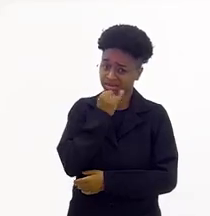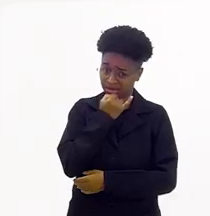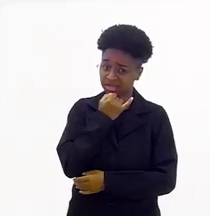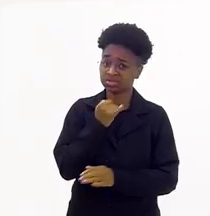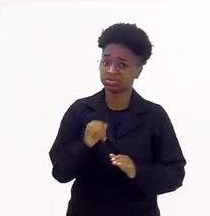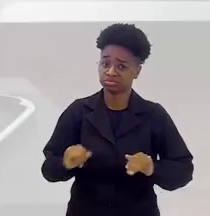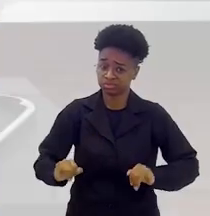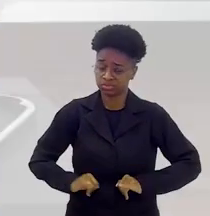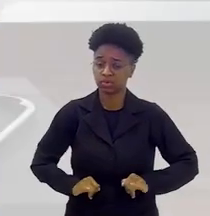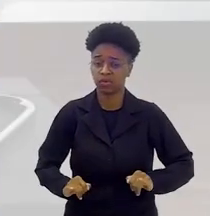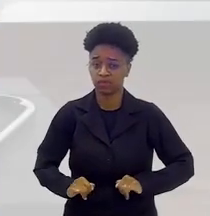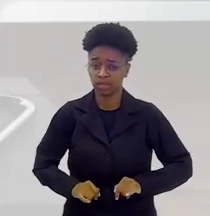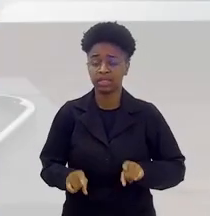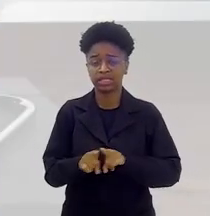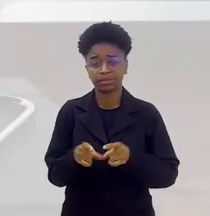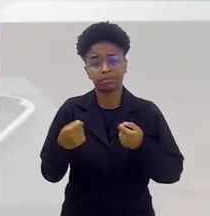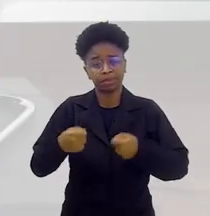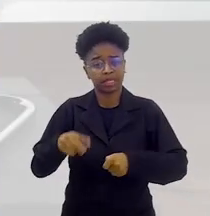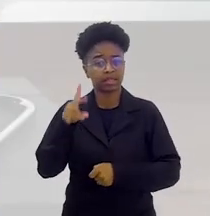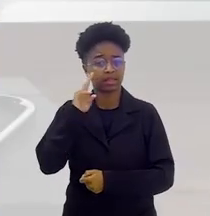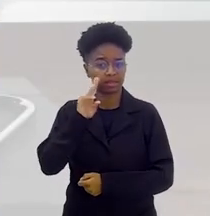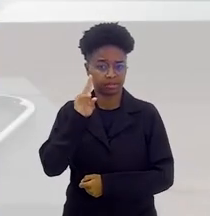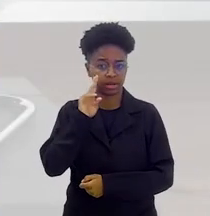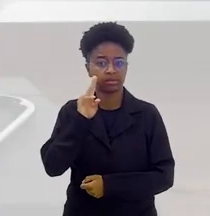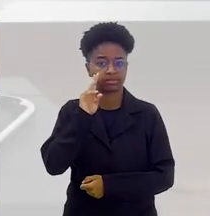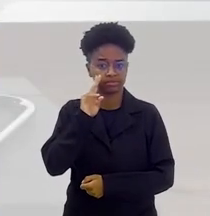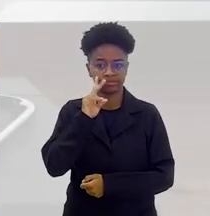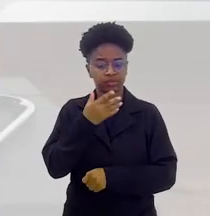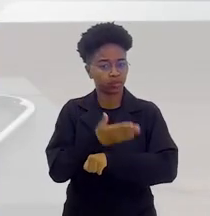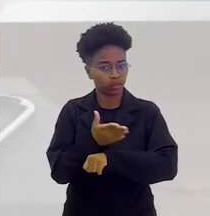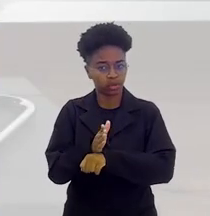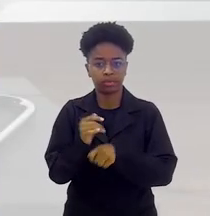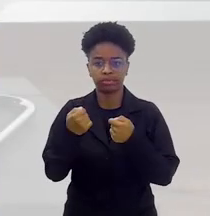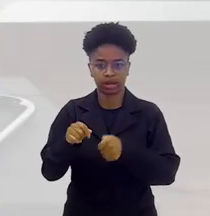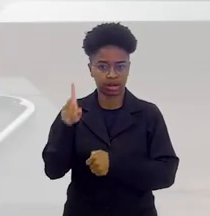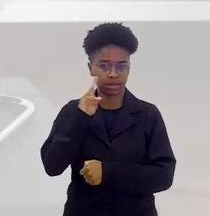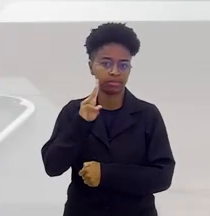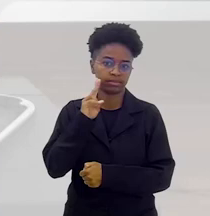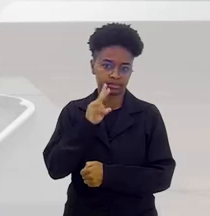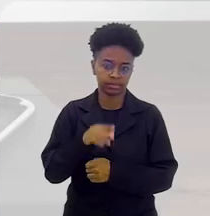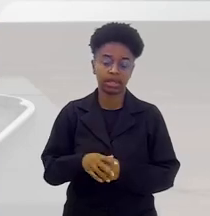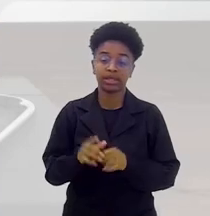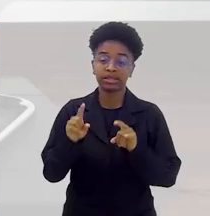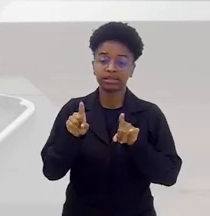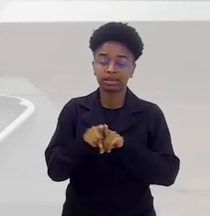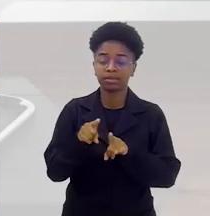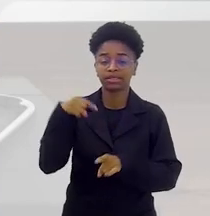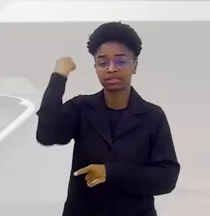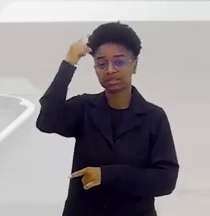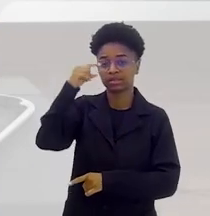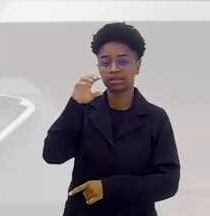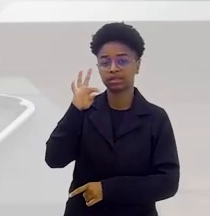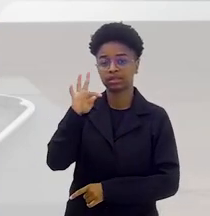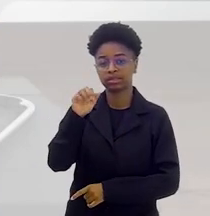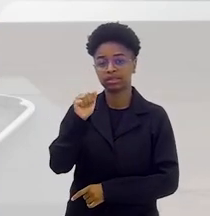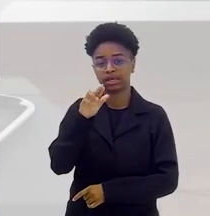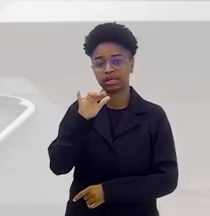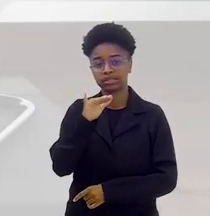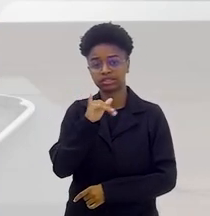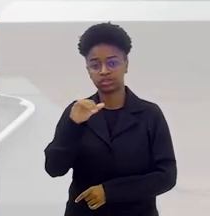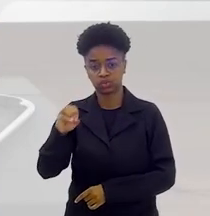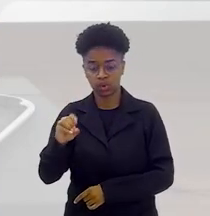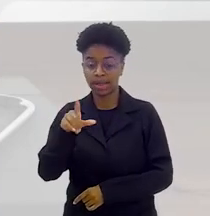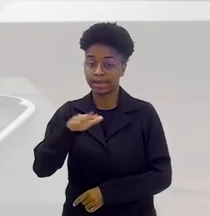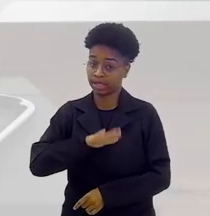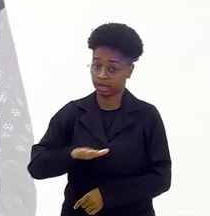muito triste, sofrimento, de sofrimento, e que tem que ser lembrada o tempo todo para isso. O São Tarcísio, uma criança, né, quando nós